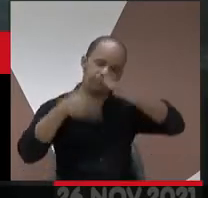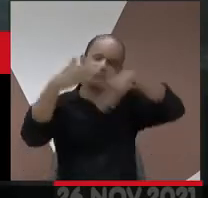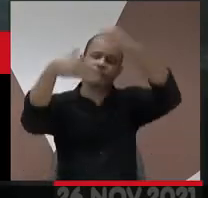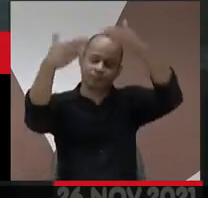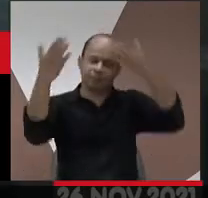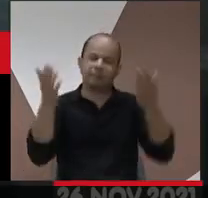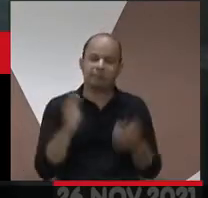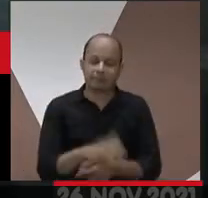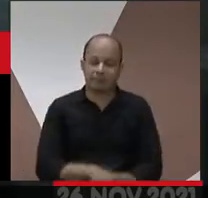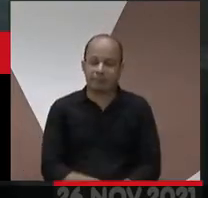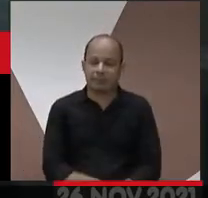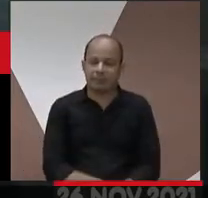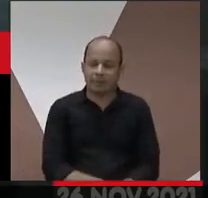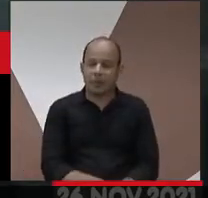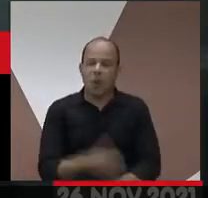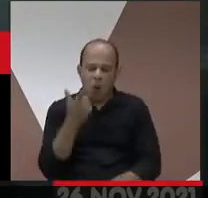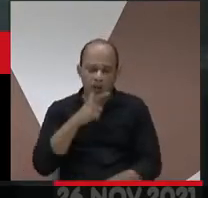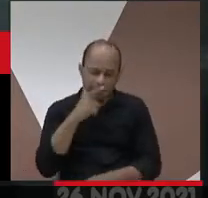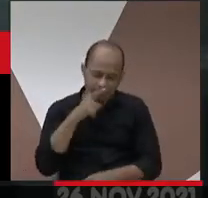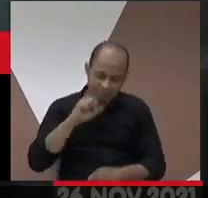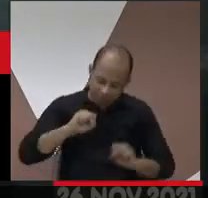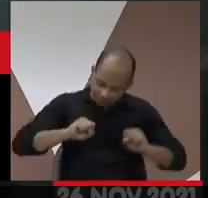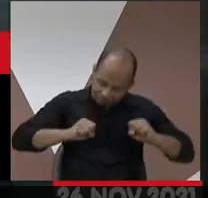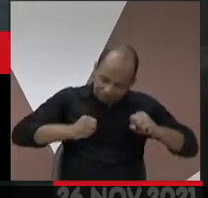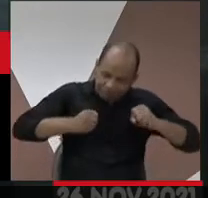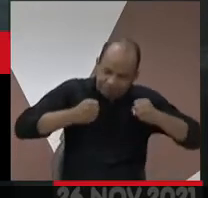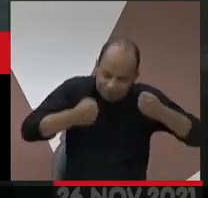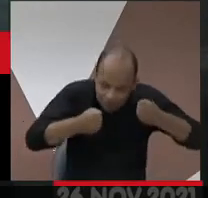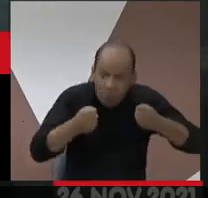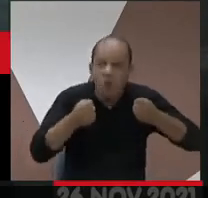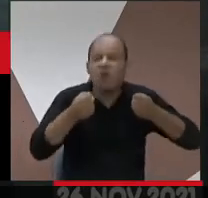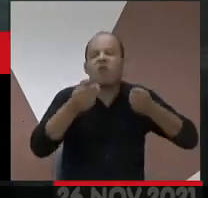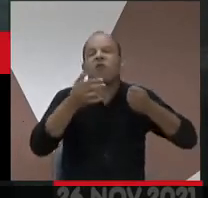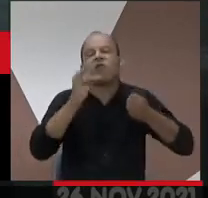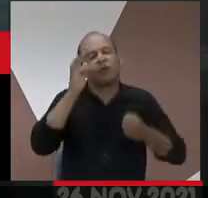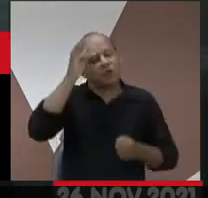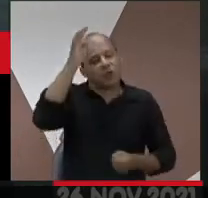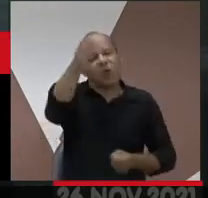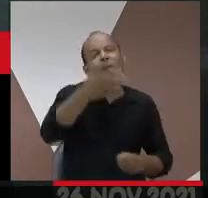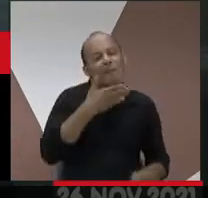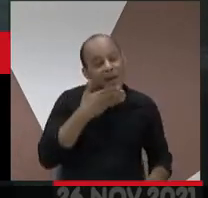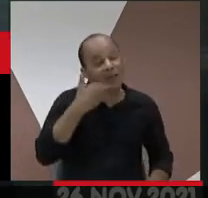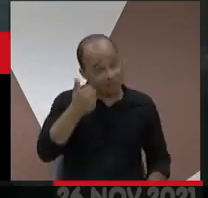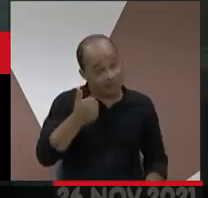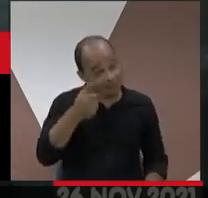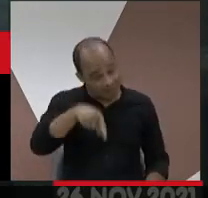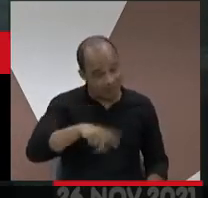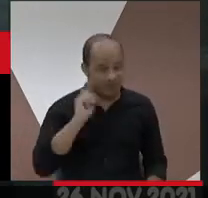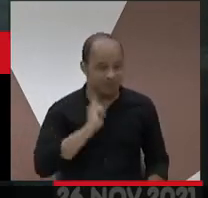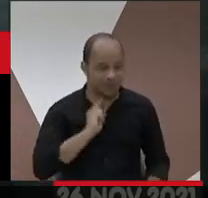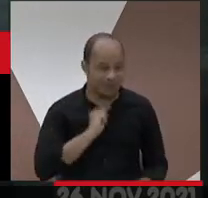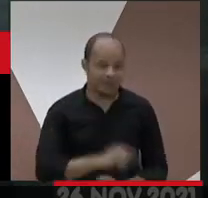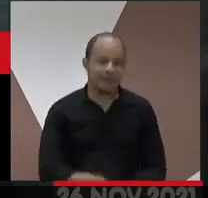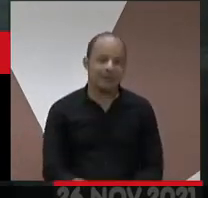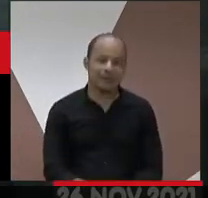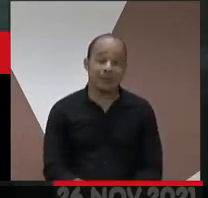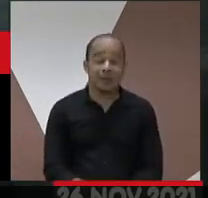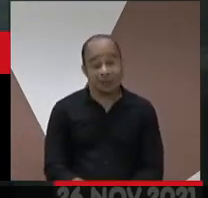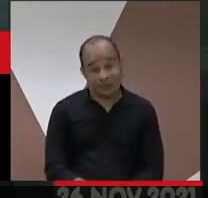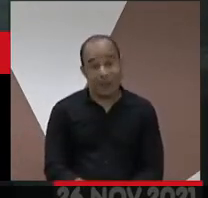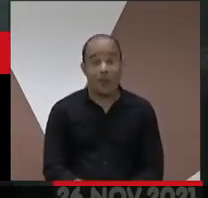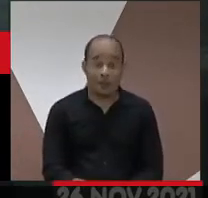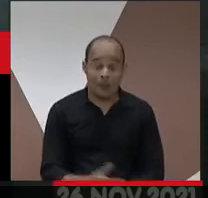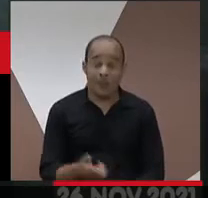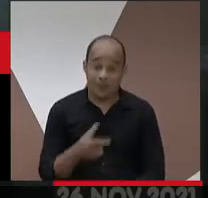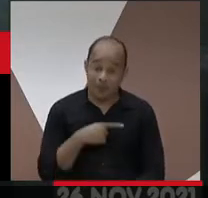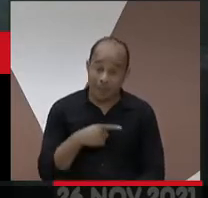a garantia de um futuro melhor. Todo esse projeto aqui, nós começamos acreditando